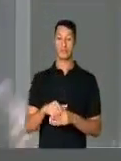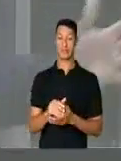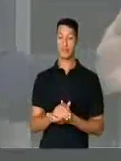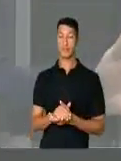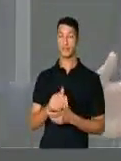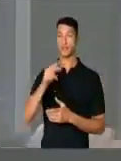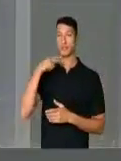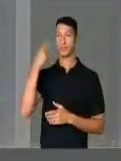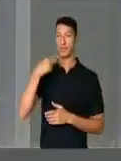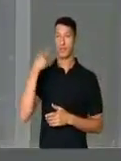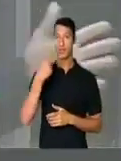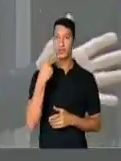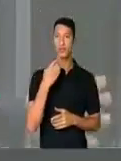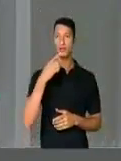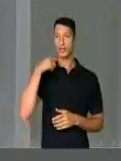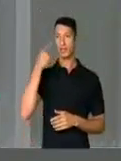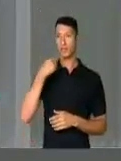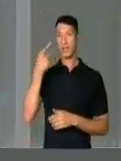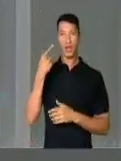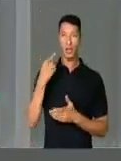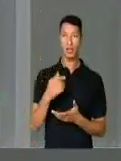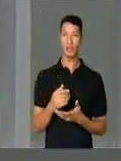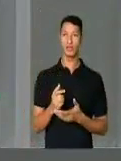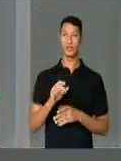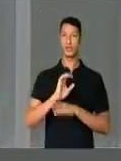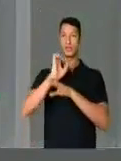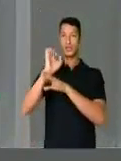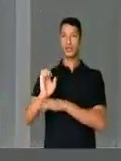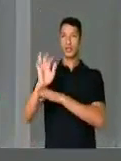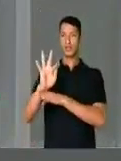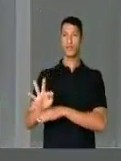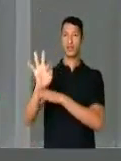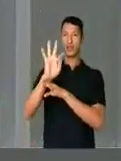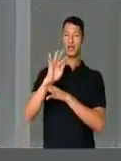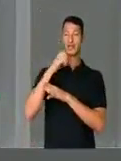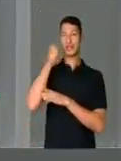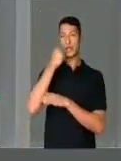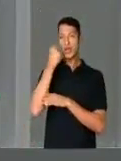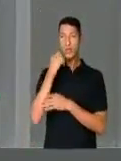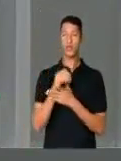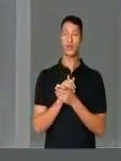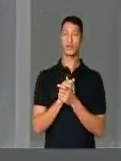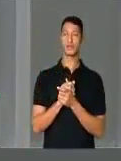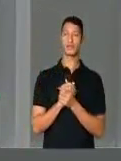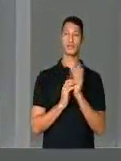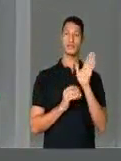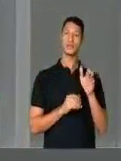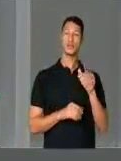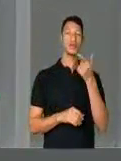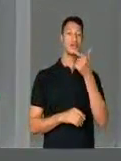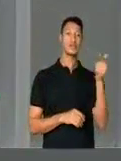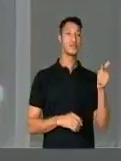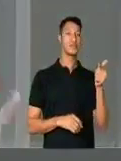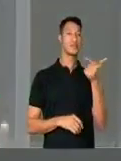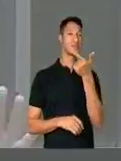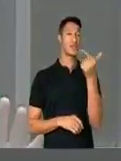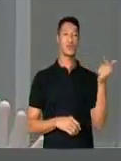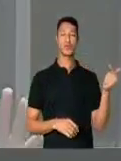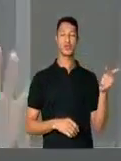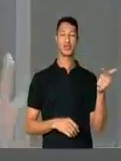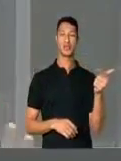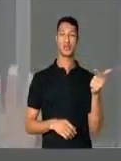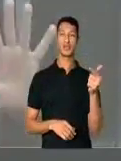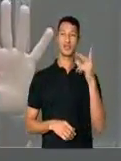eleitos. Vereadores, deputados, estaduais e federais, senadores. Já não